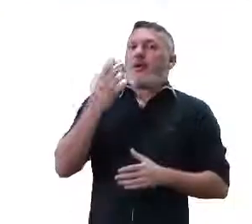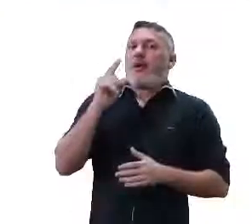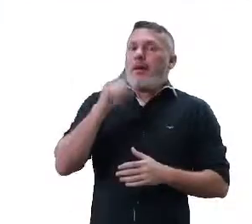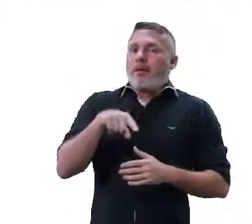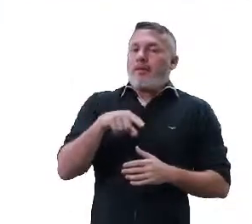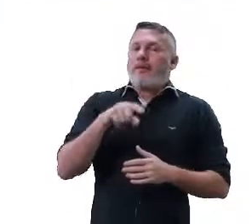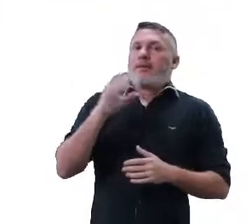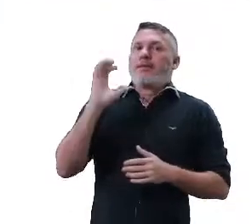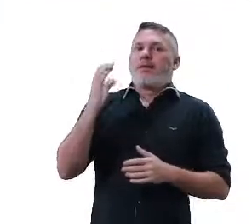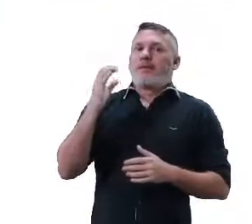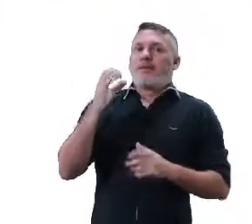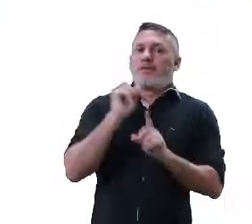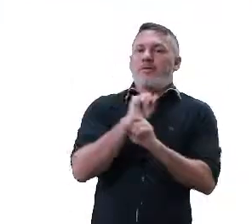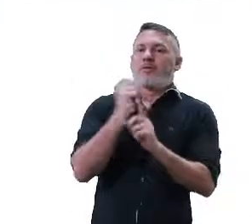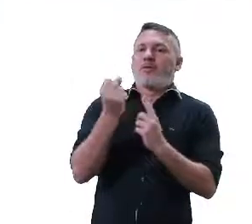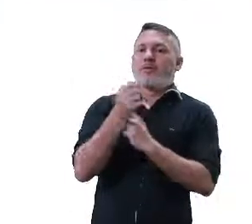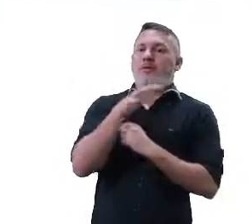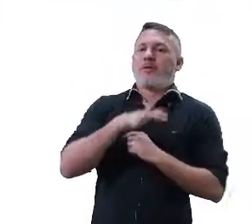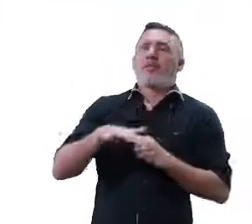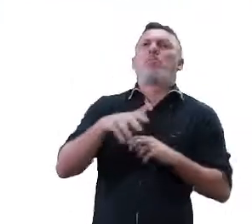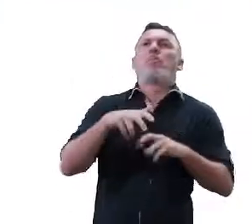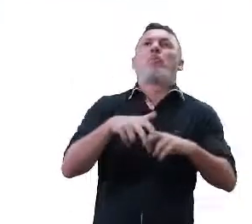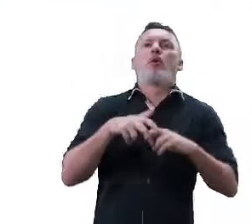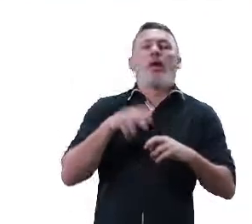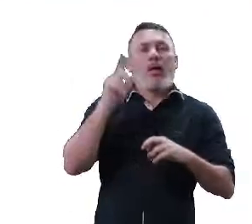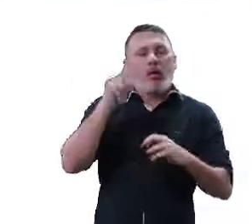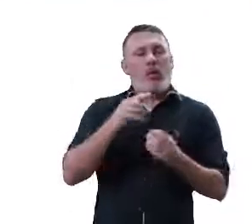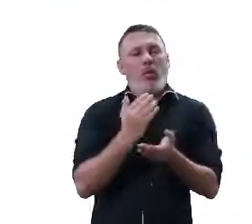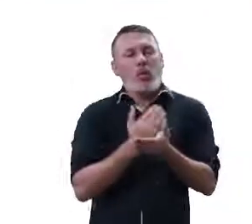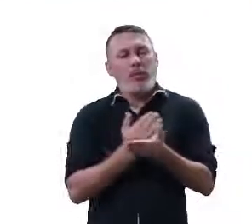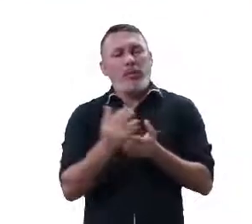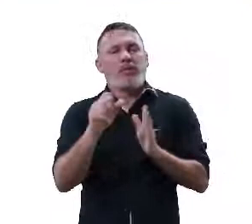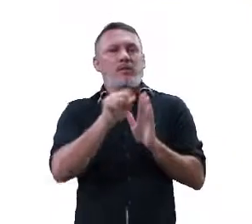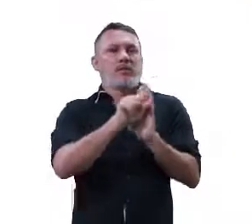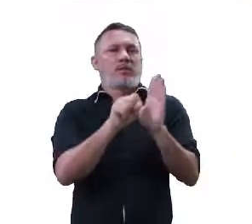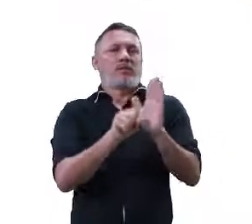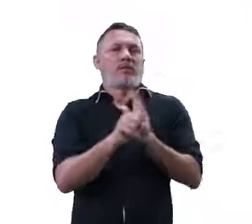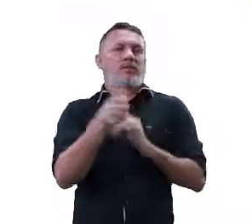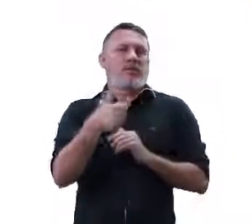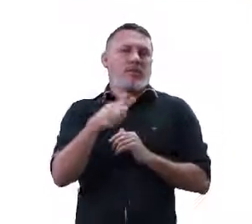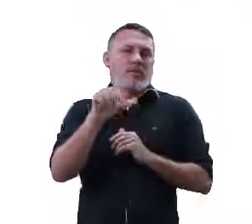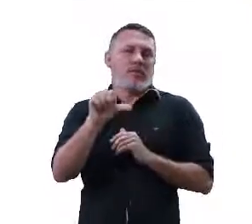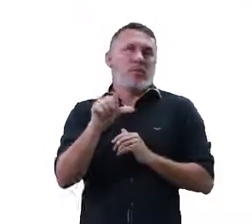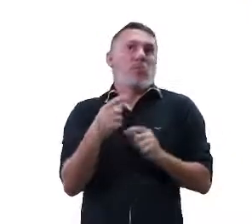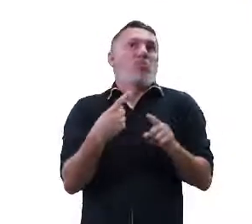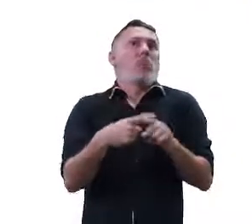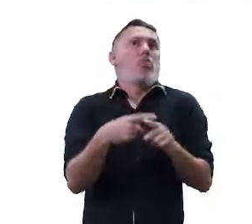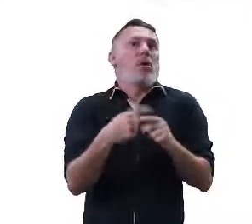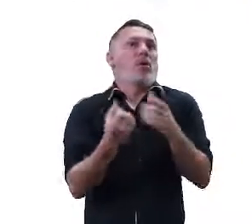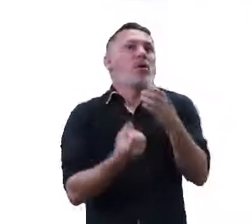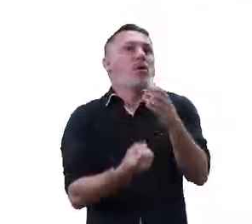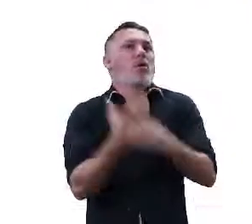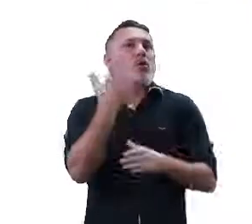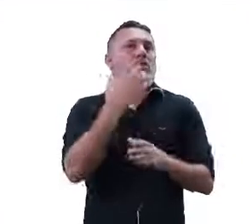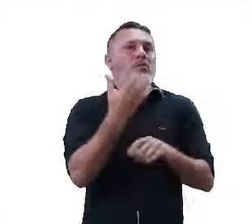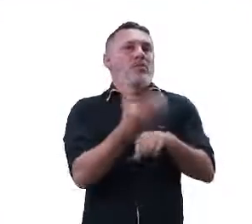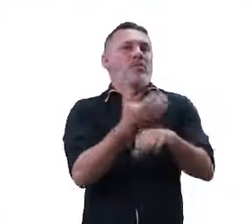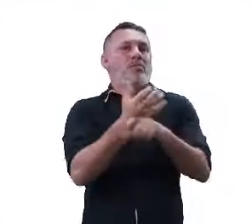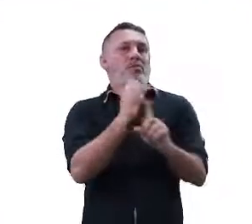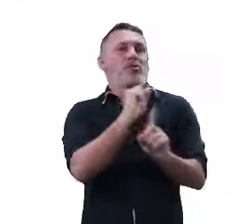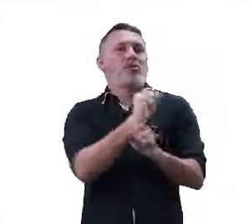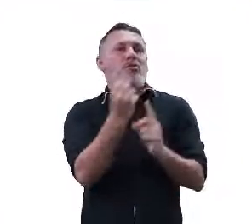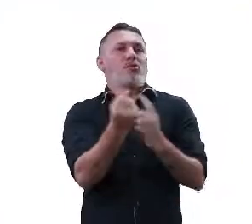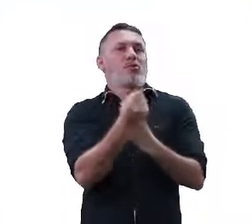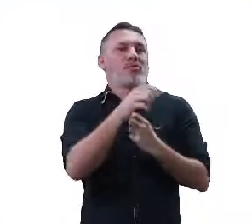surgimento dessa ciência, ela é localizada no início do século XIX. E por que isso?